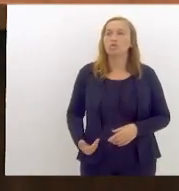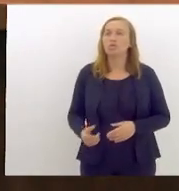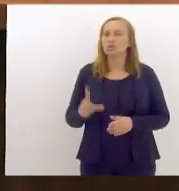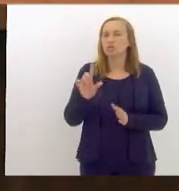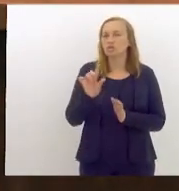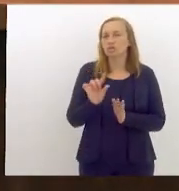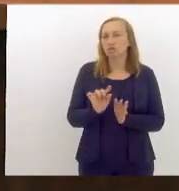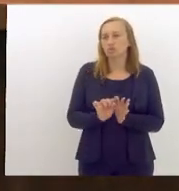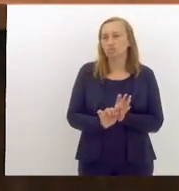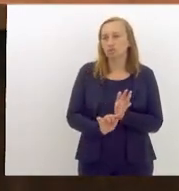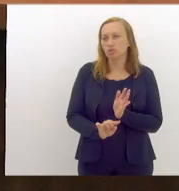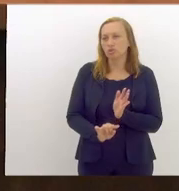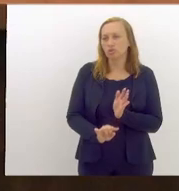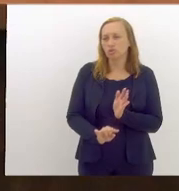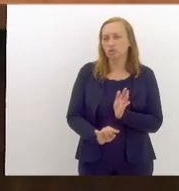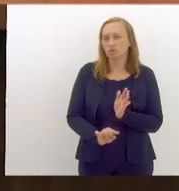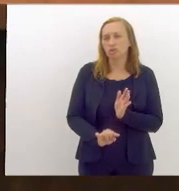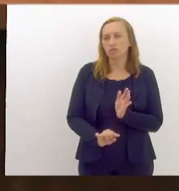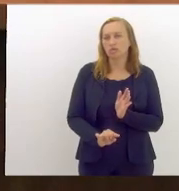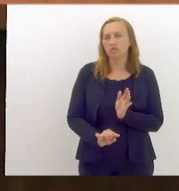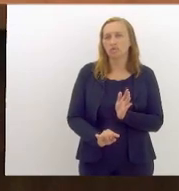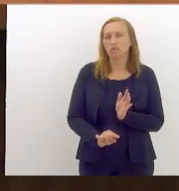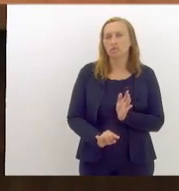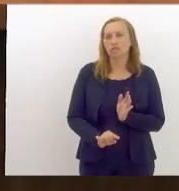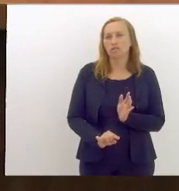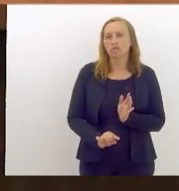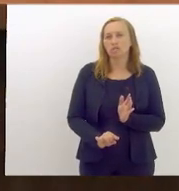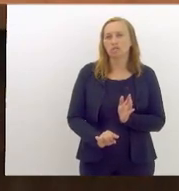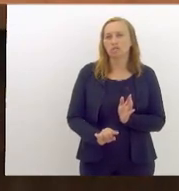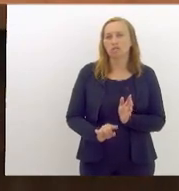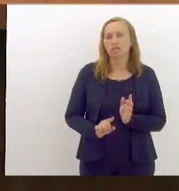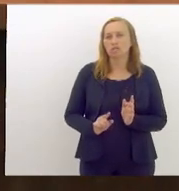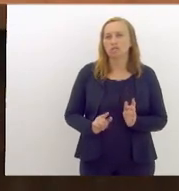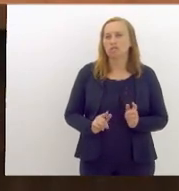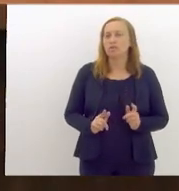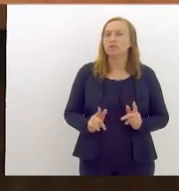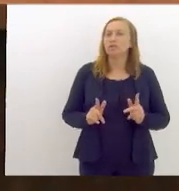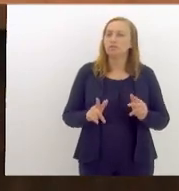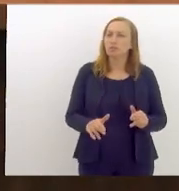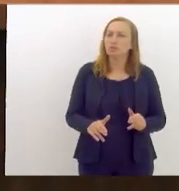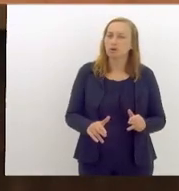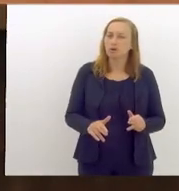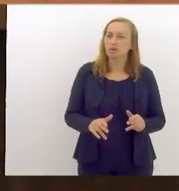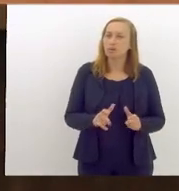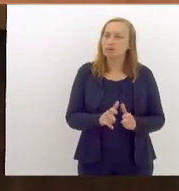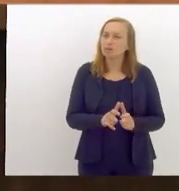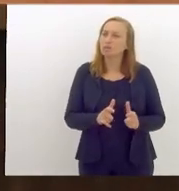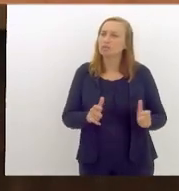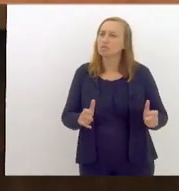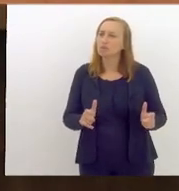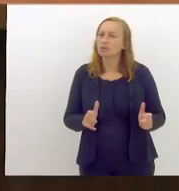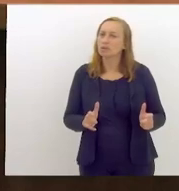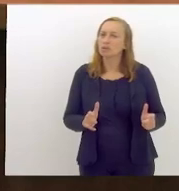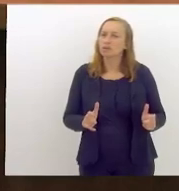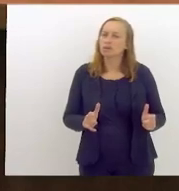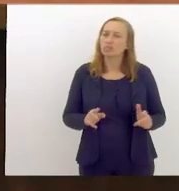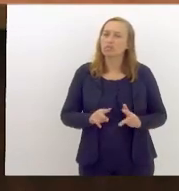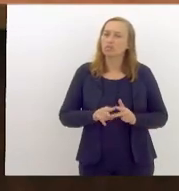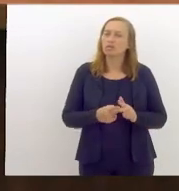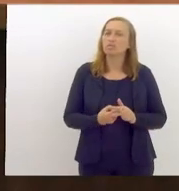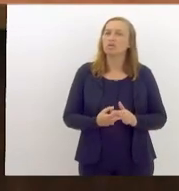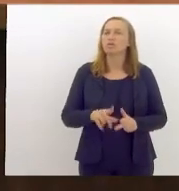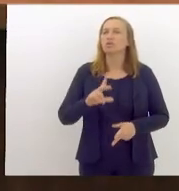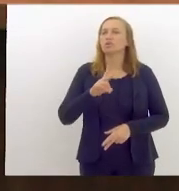encolher a encolher na mesma medida que começa a aumentar o reajuste do próprio